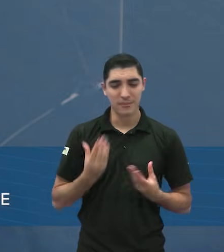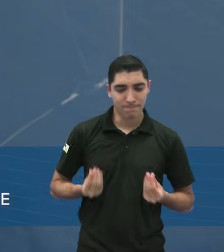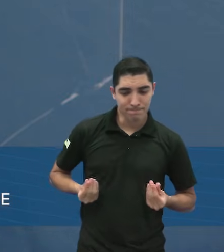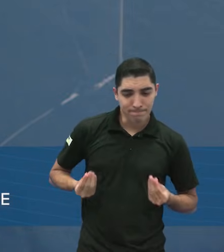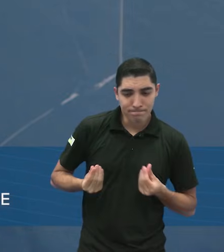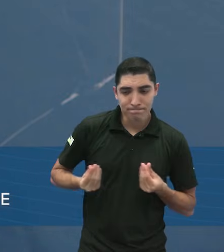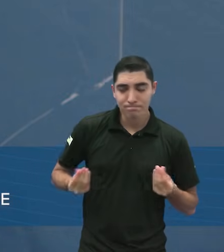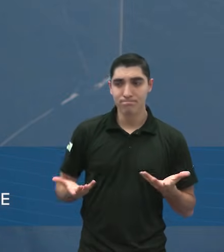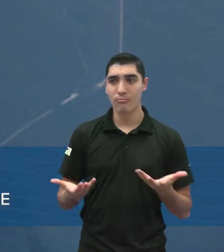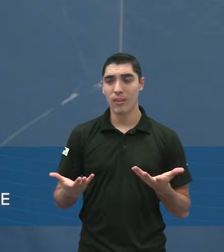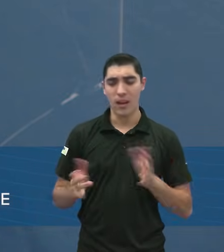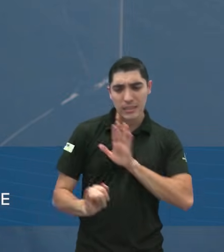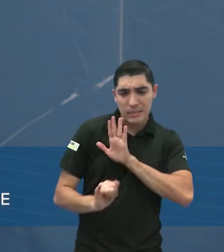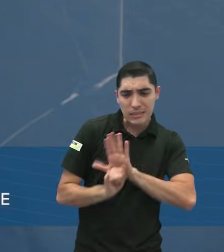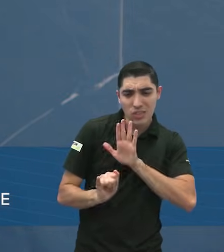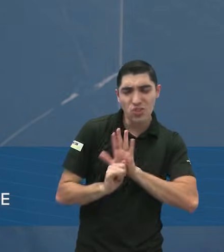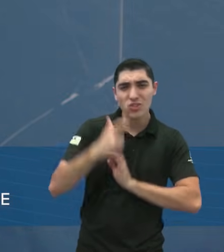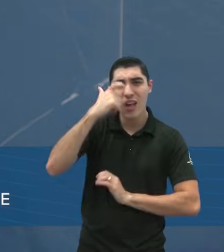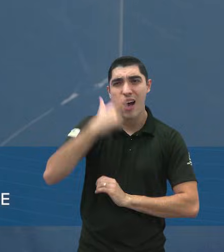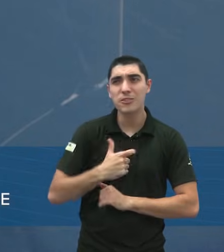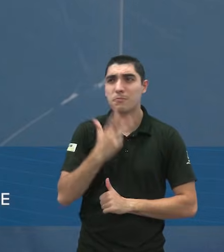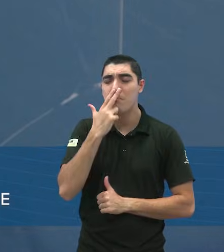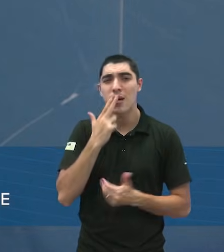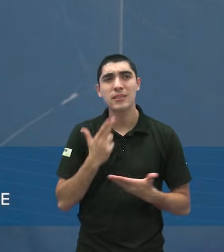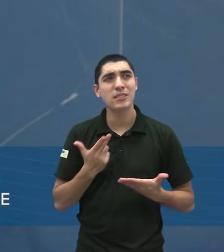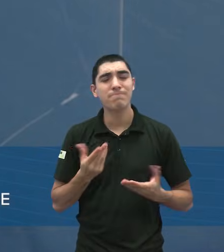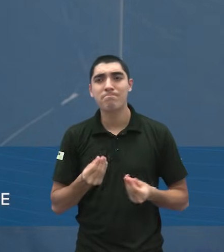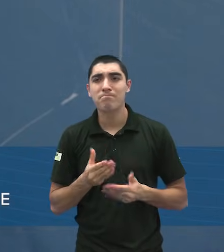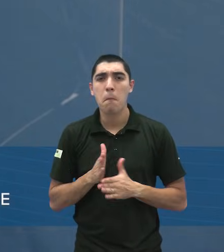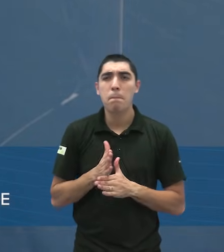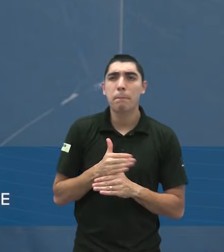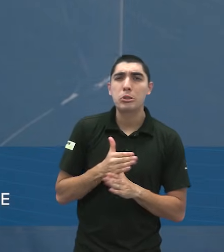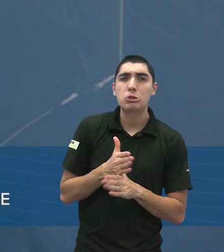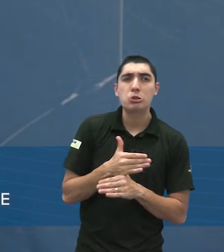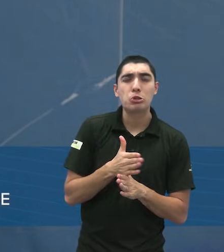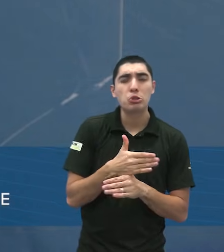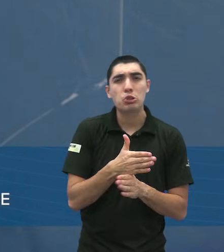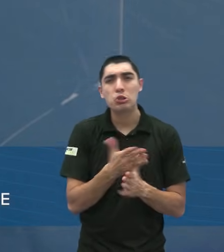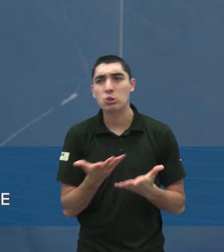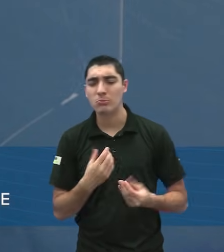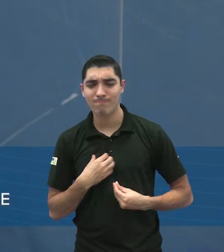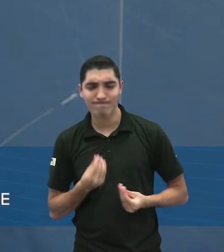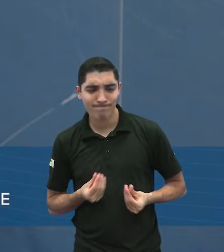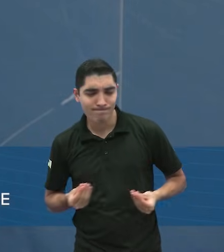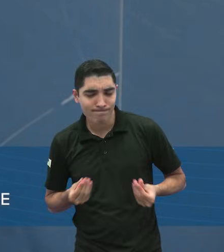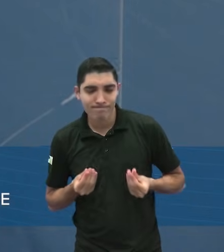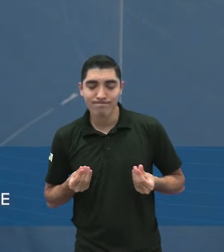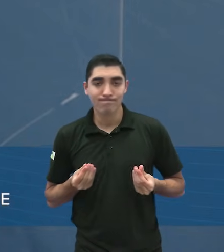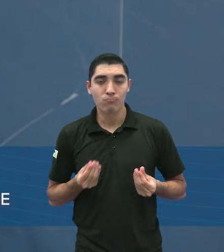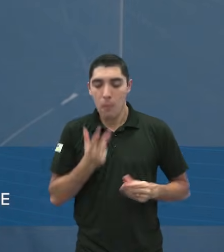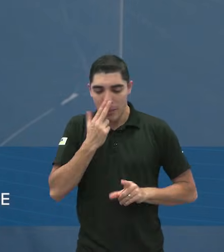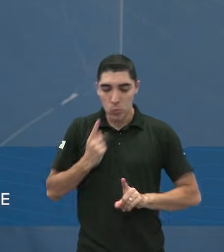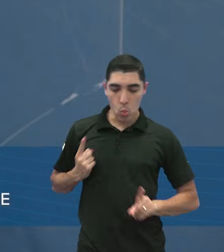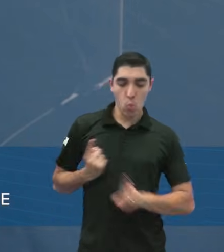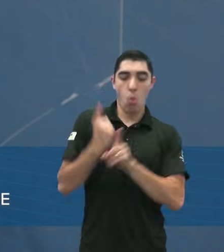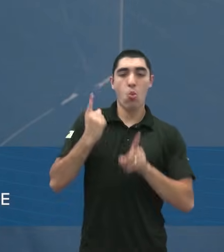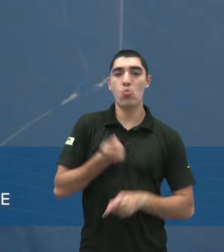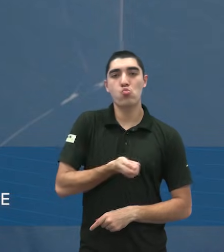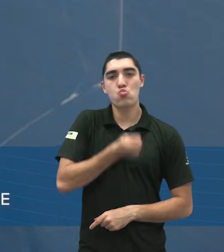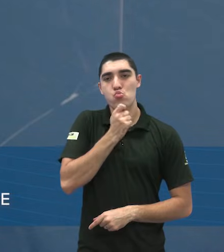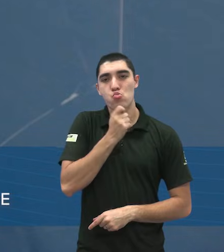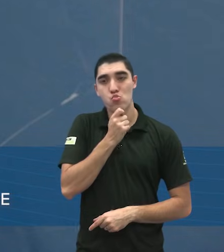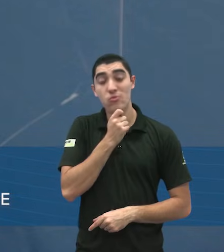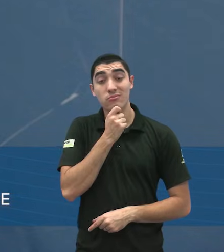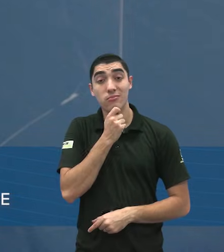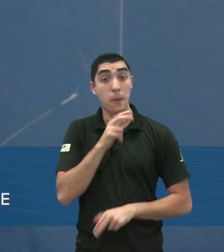identidade até distorcida, né? Então, a questão dos alunos negros